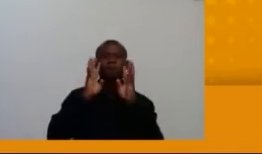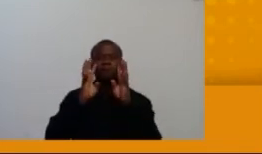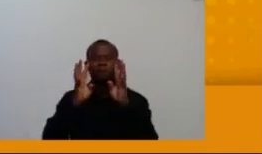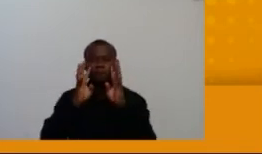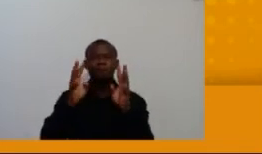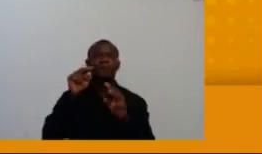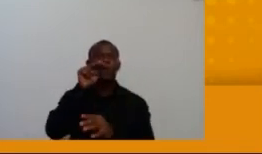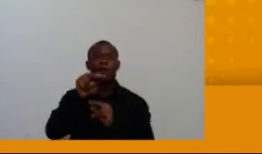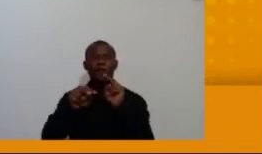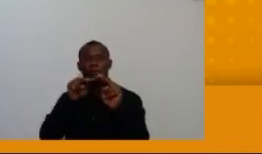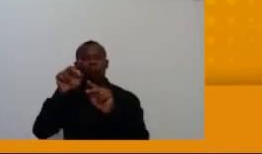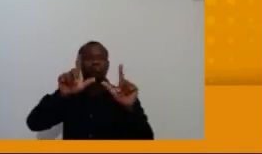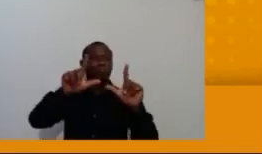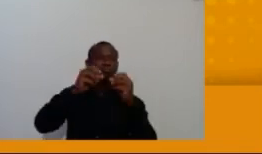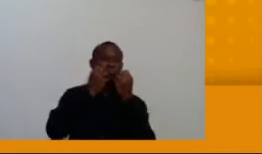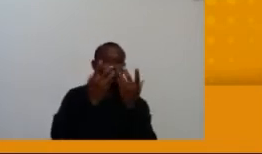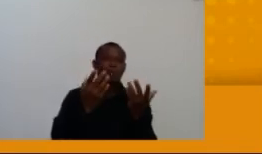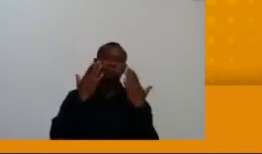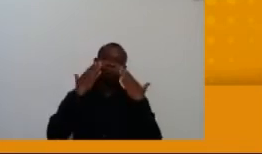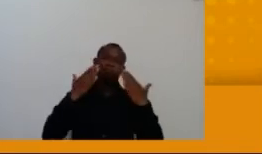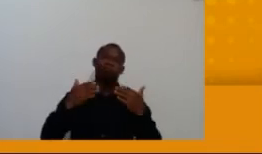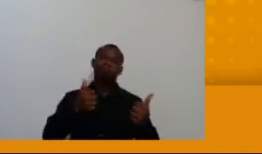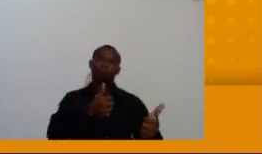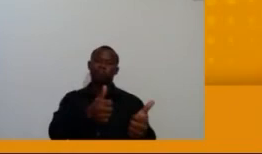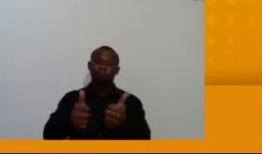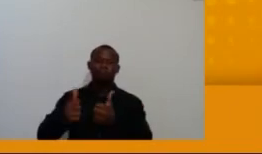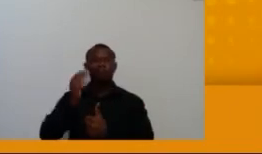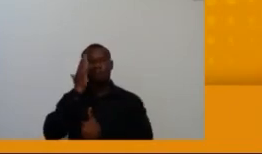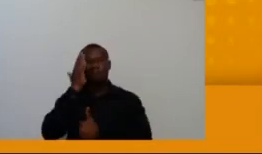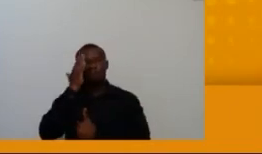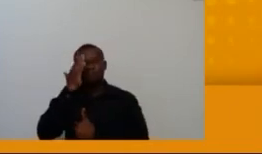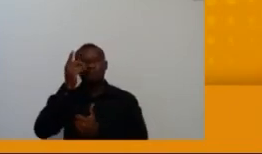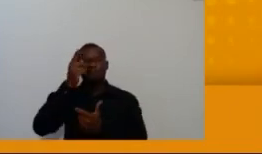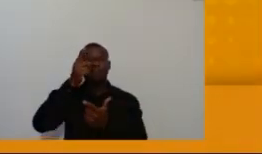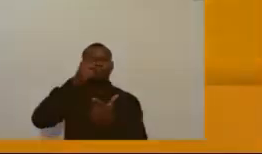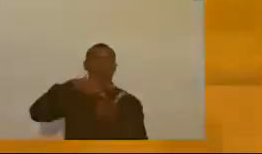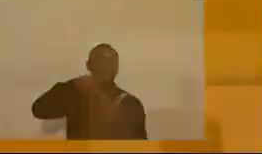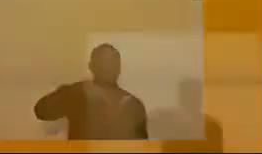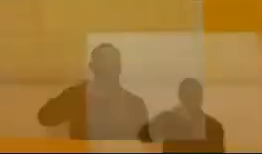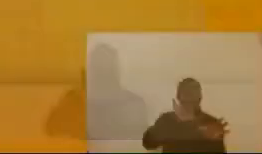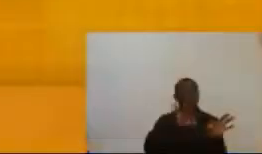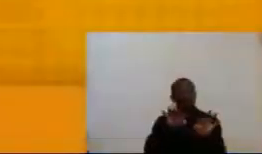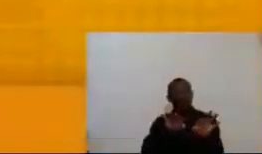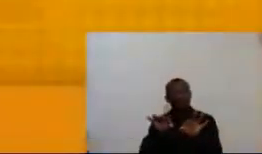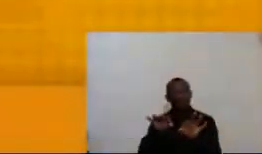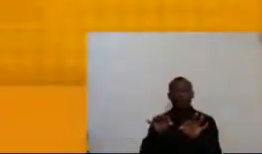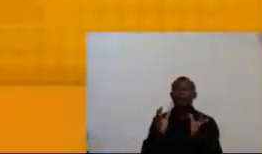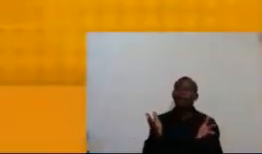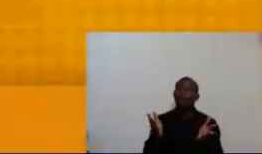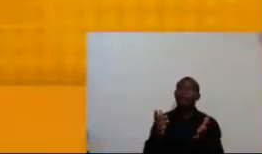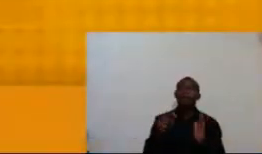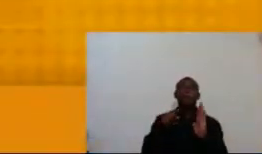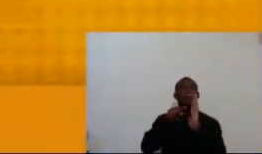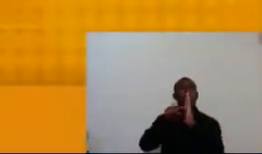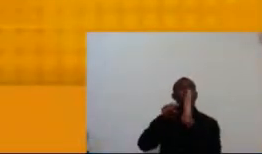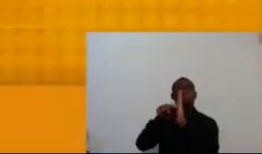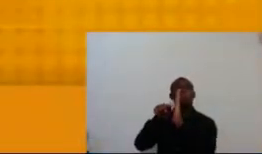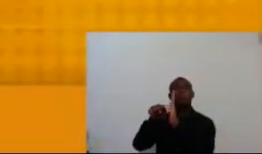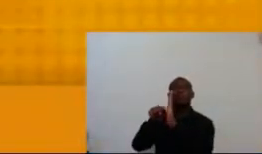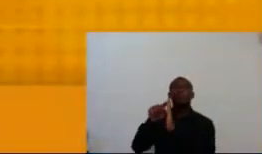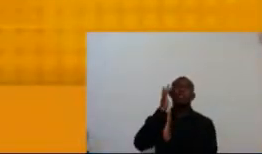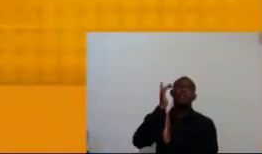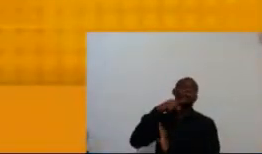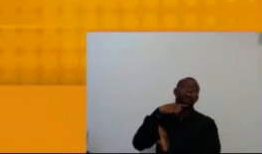momento. Parece que temos algum momento para perguntas, mas, de qualquer forma, essa